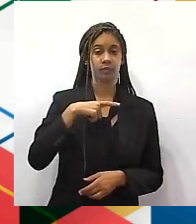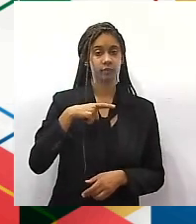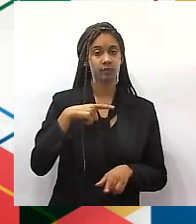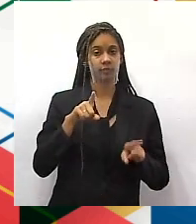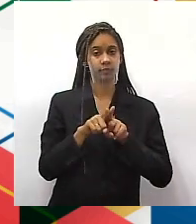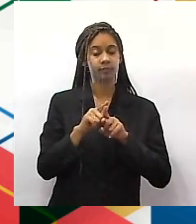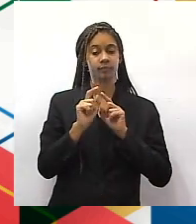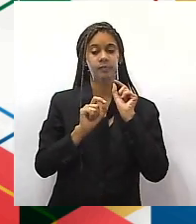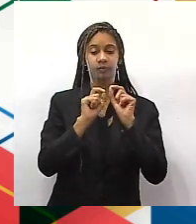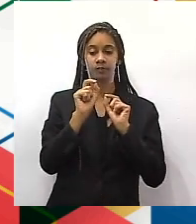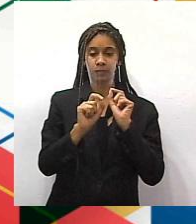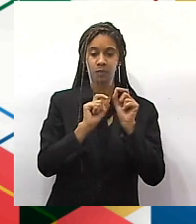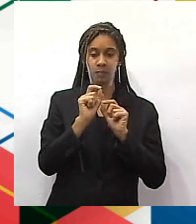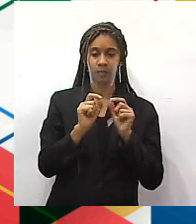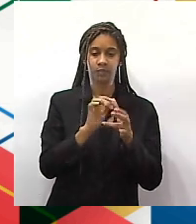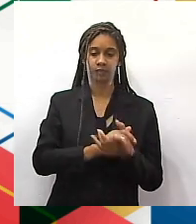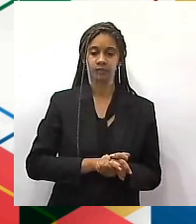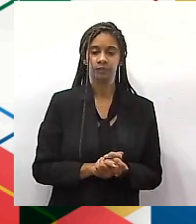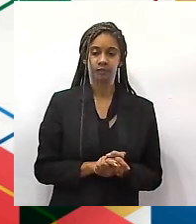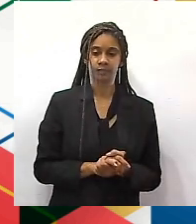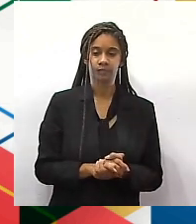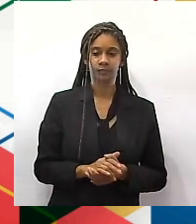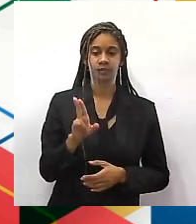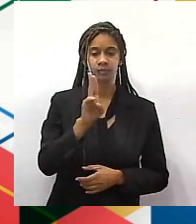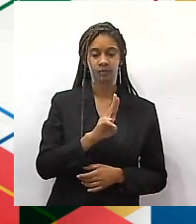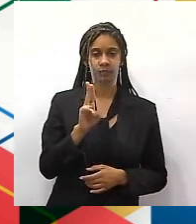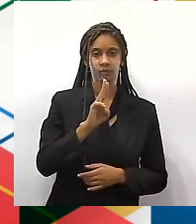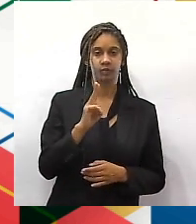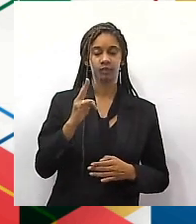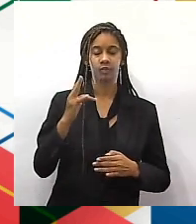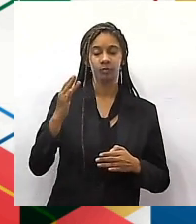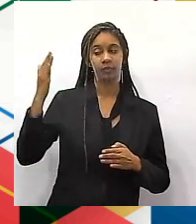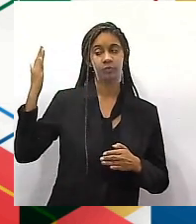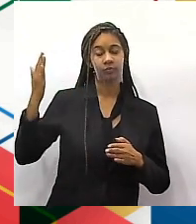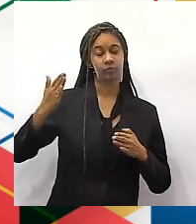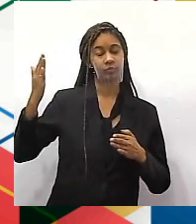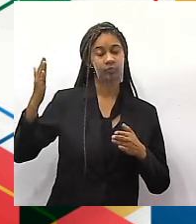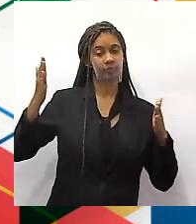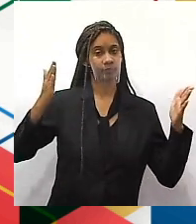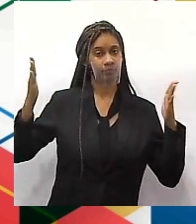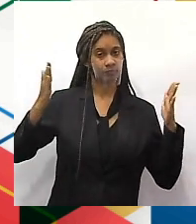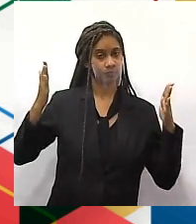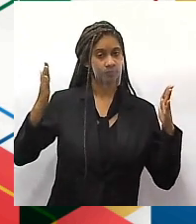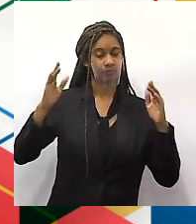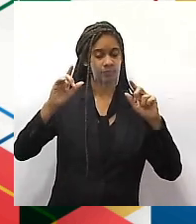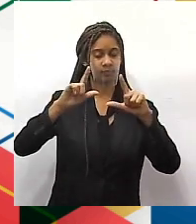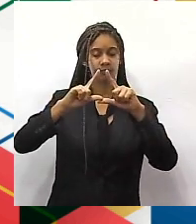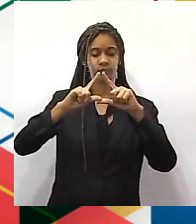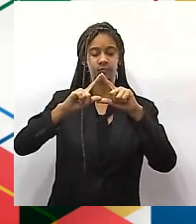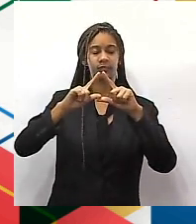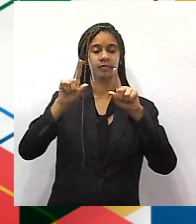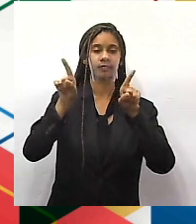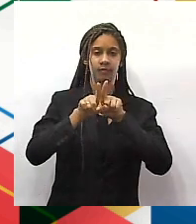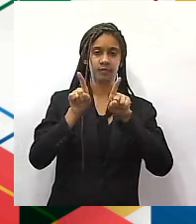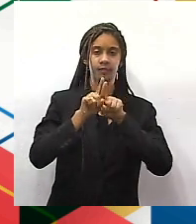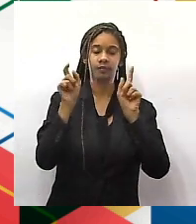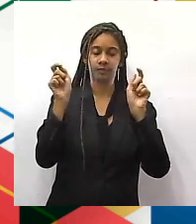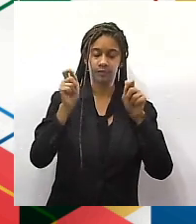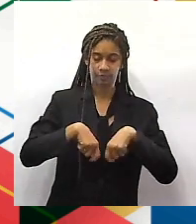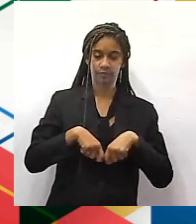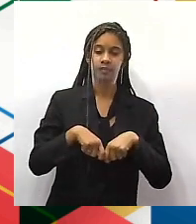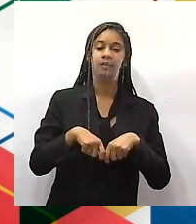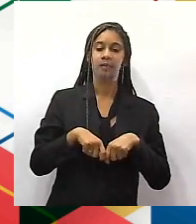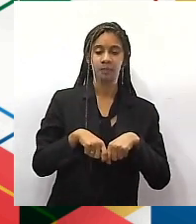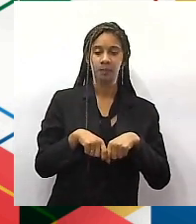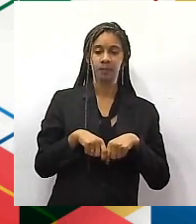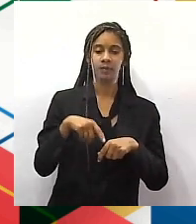os segmentos formados pela lateral do triângulo também são proporcionais, o que possibilita a